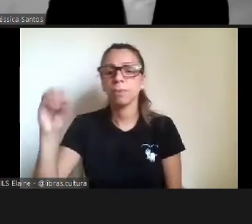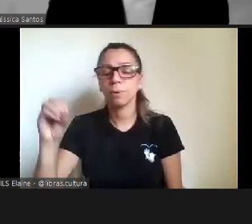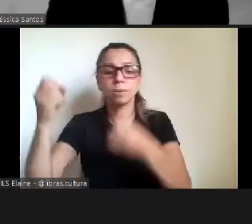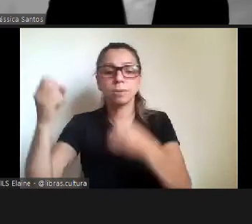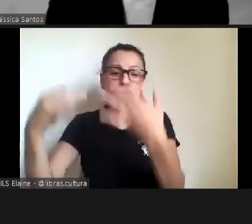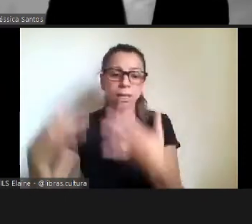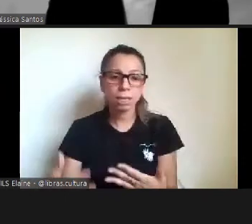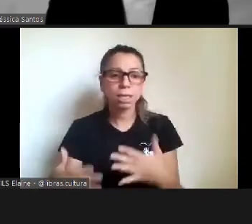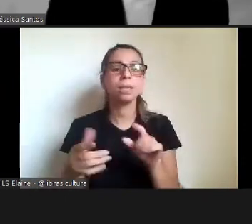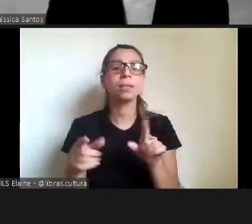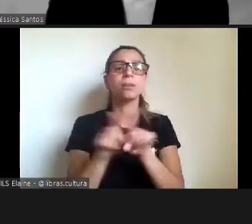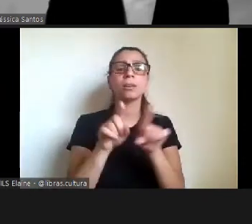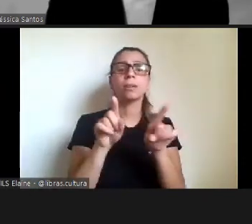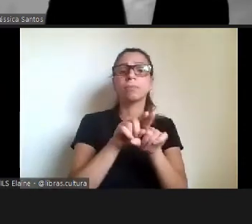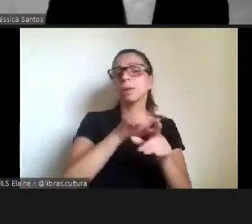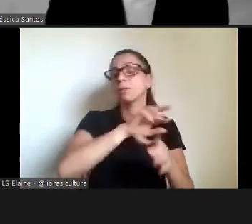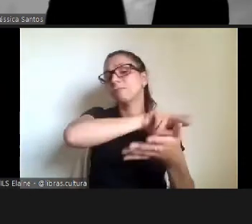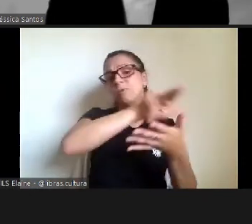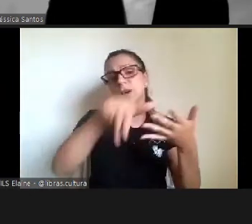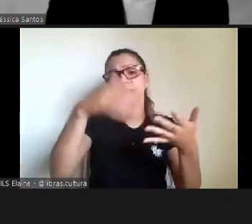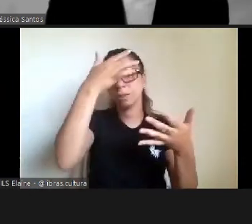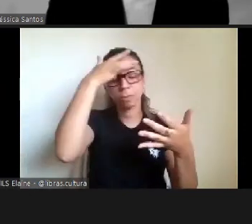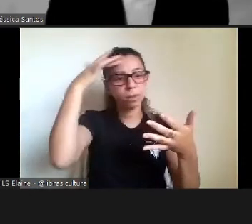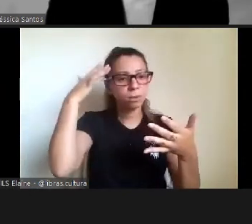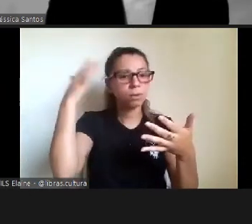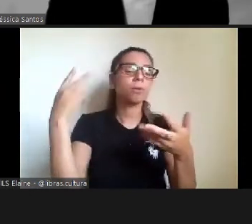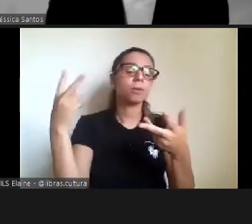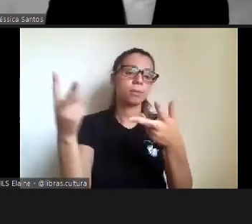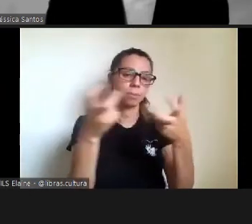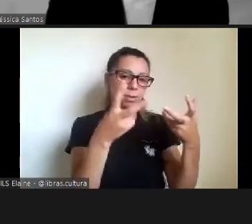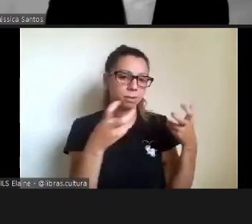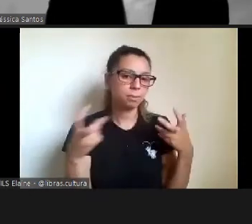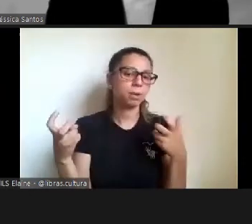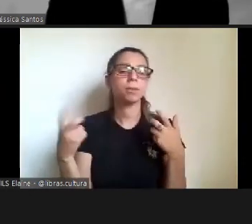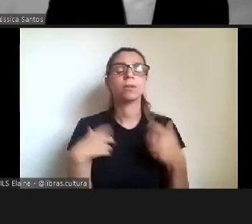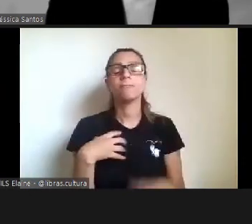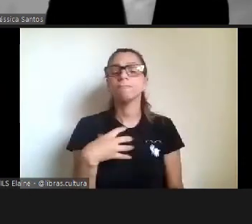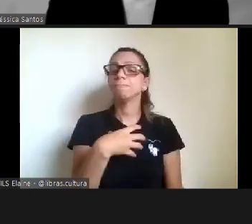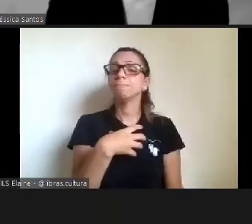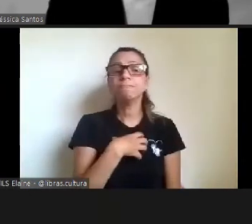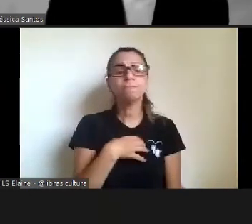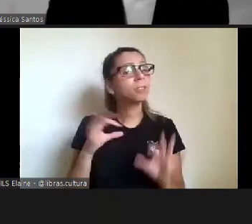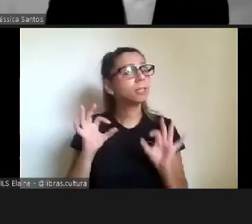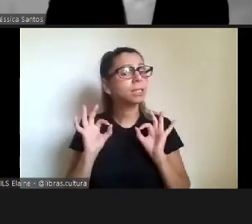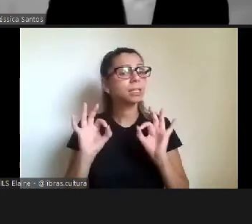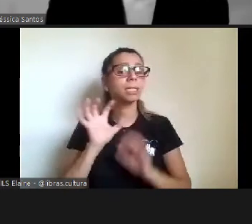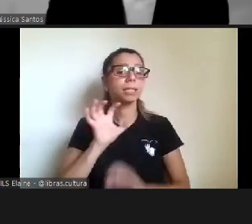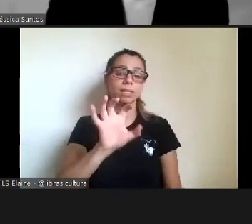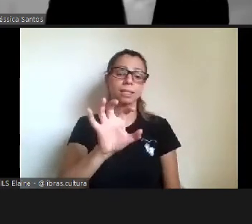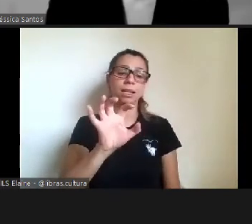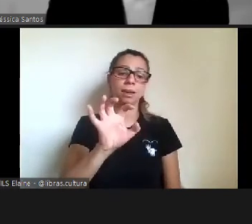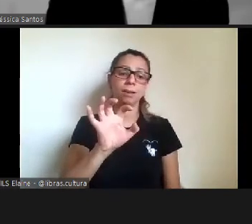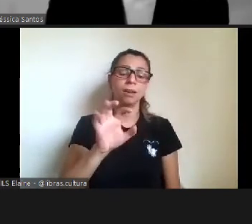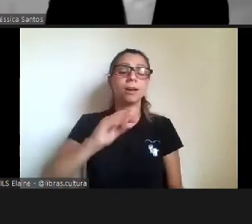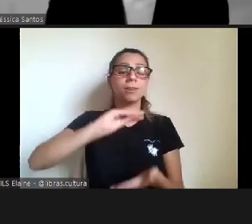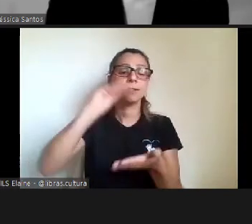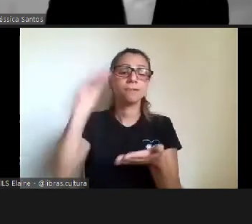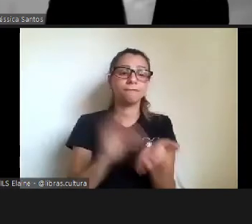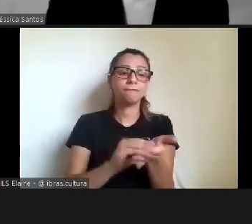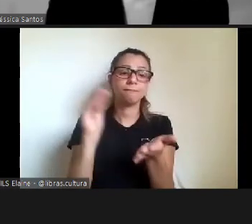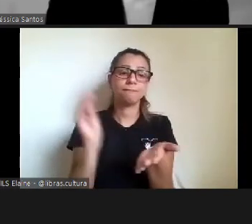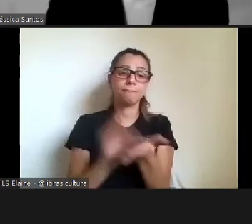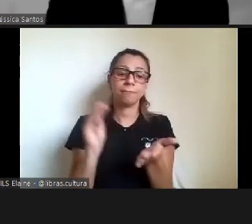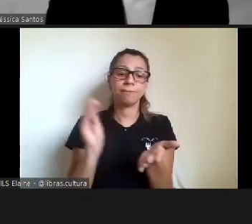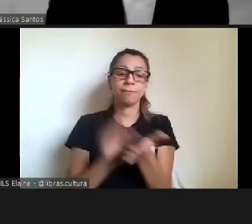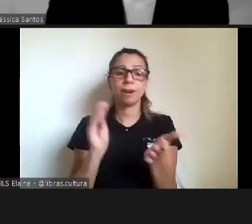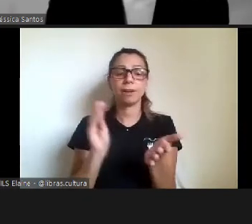trabalhos todos que eu tenho percebido na Mostra, eu tenho sentido exatamente isso. Essa falta